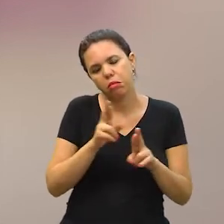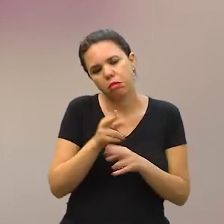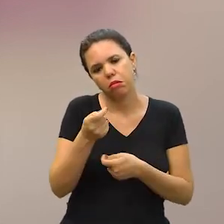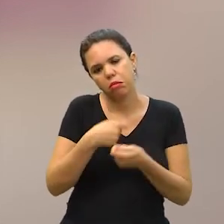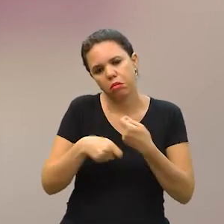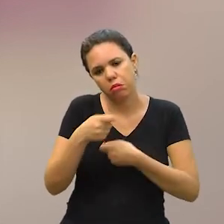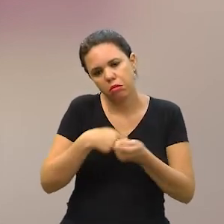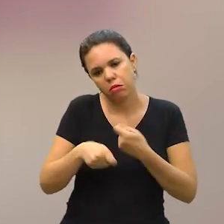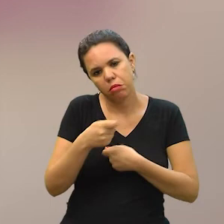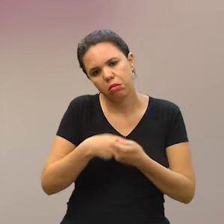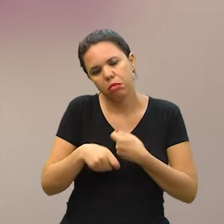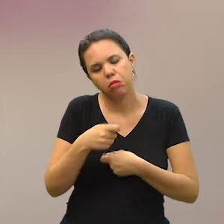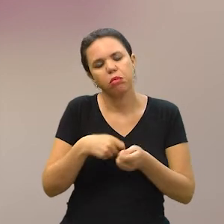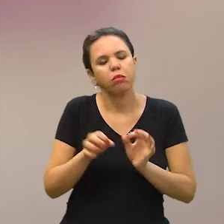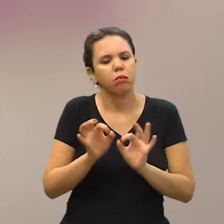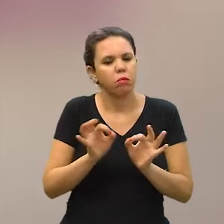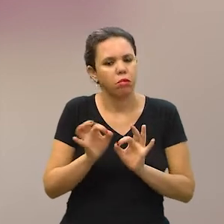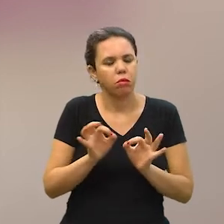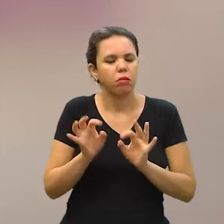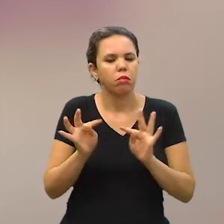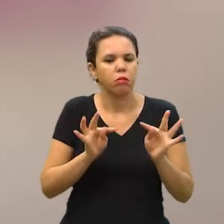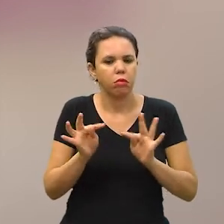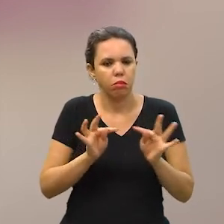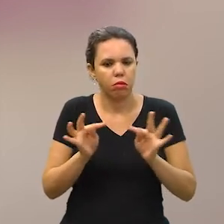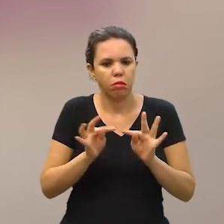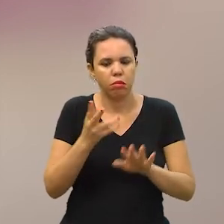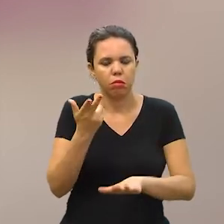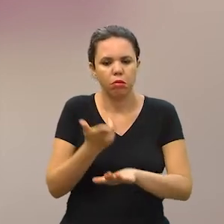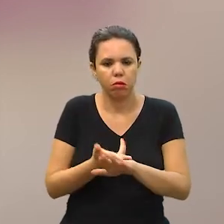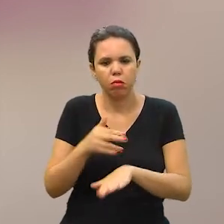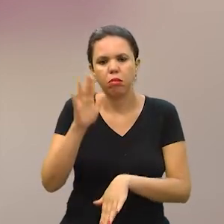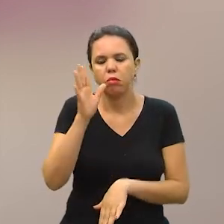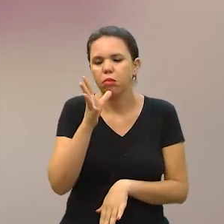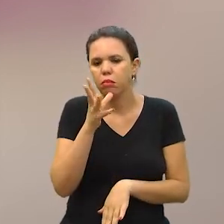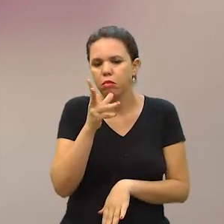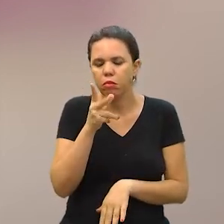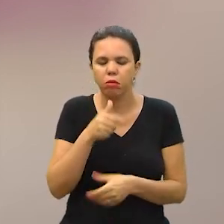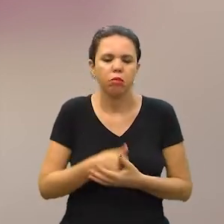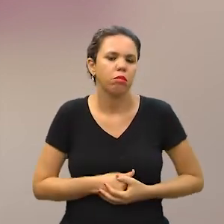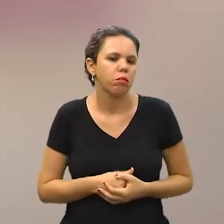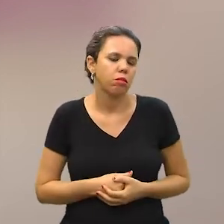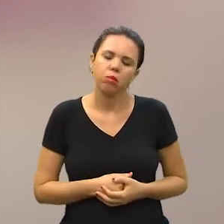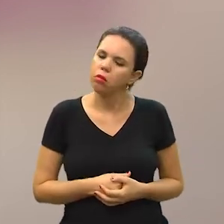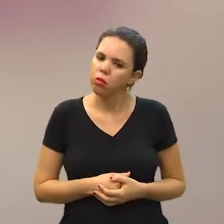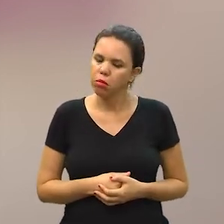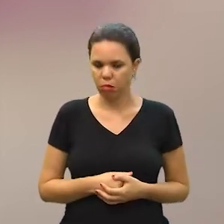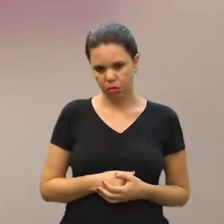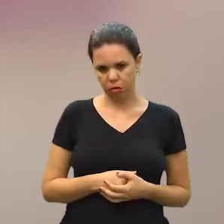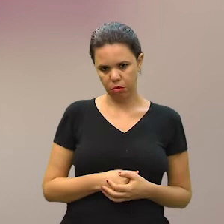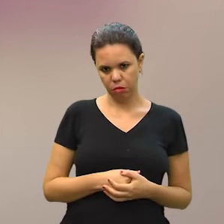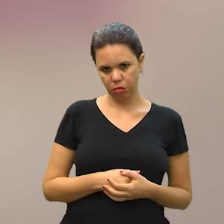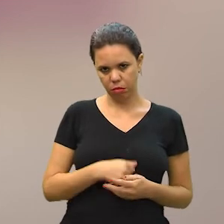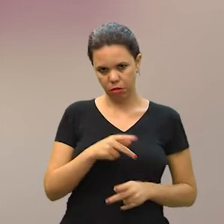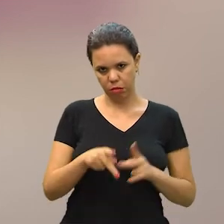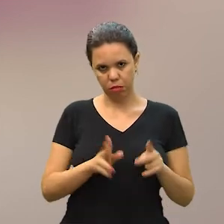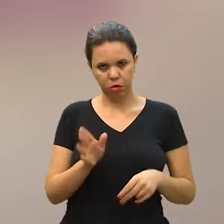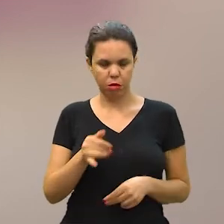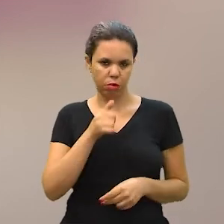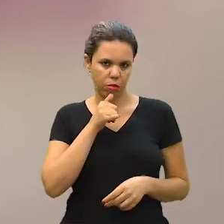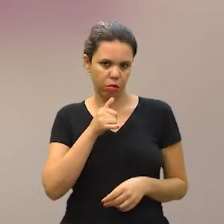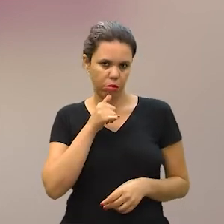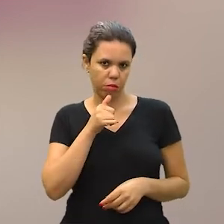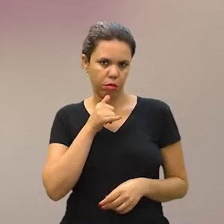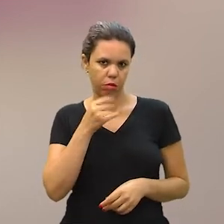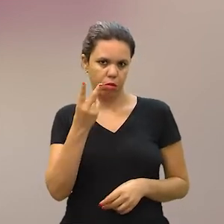planejamento, de organização, que é com a terapia, aí sim é um pouco mais a longo prazo, né? Mas como ele já está, por